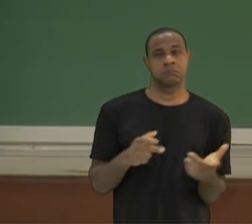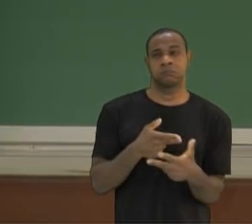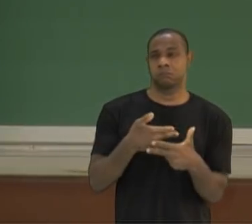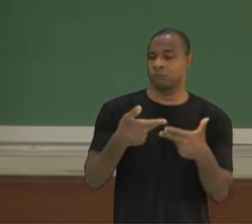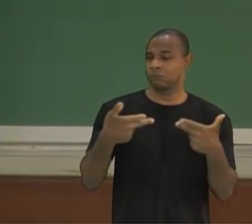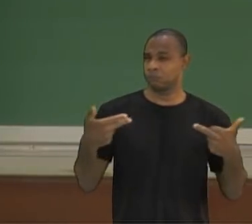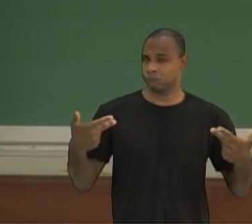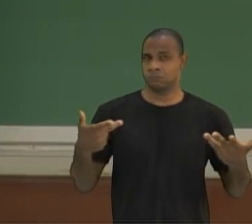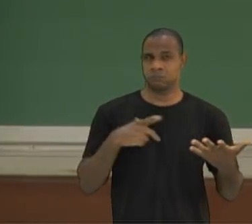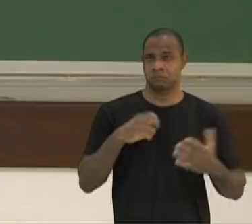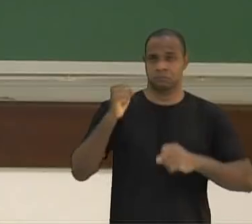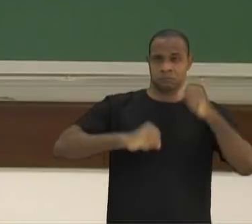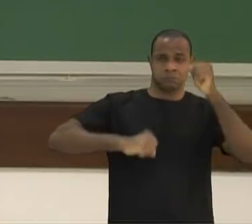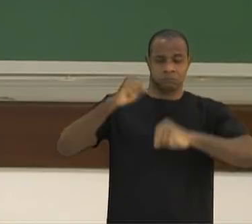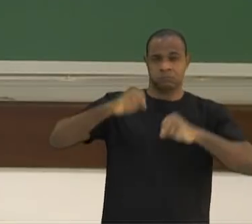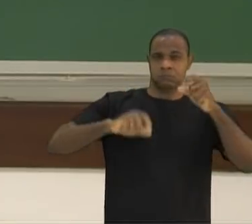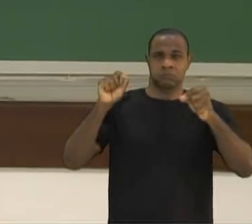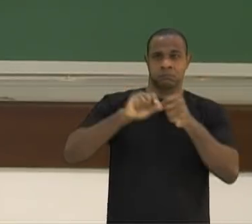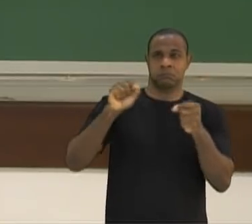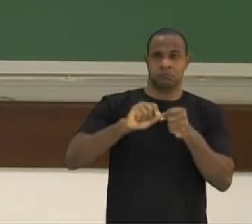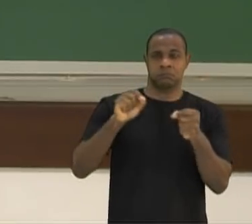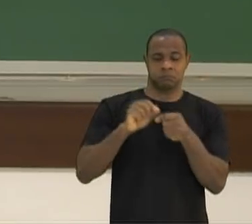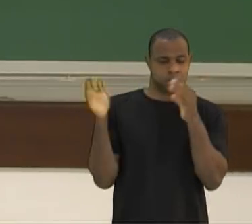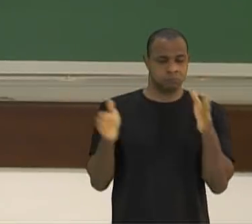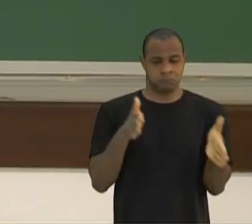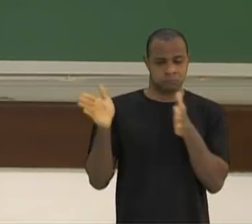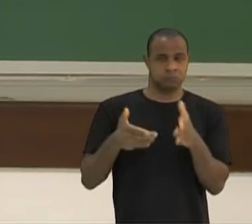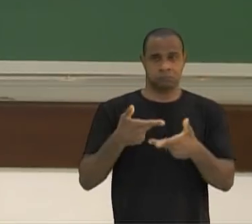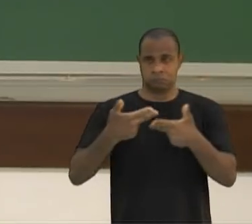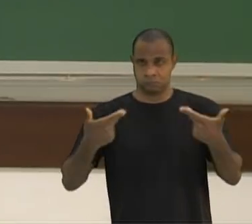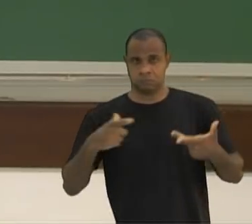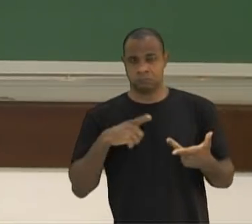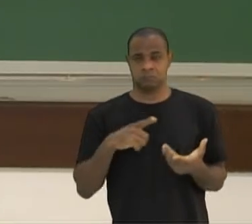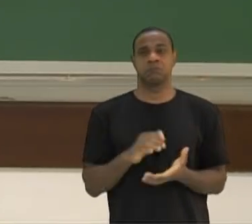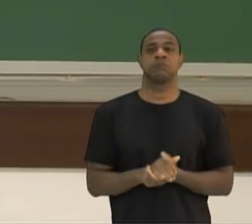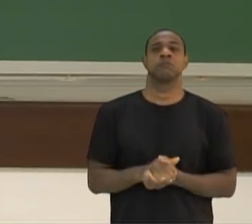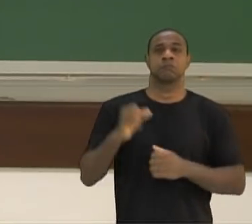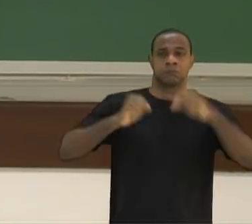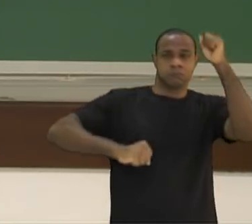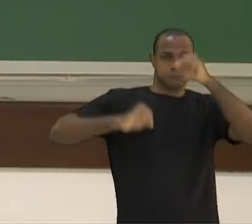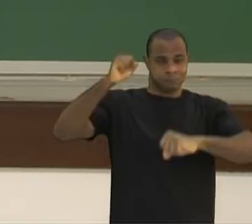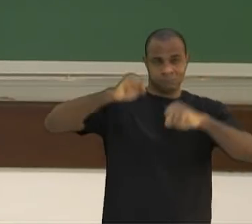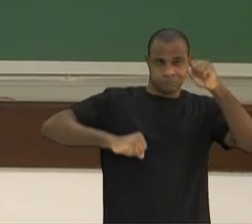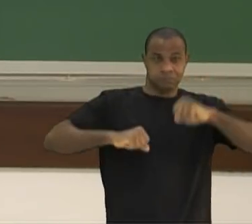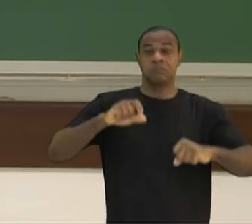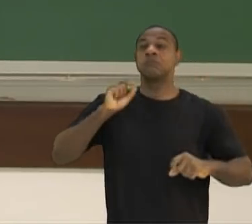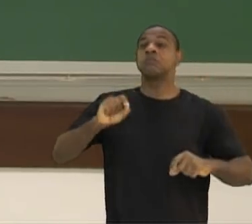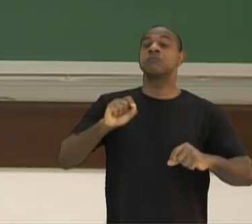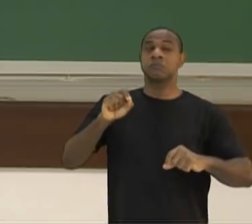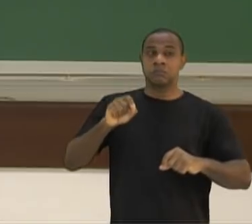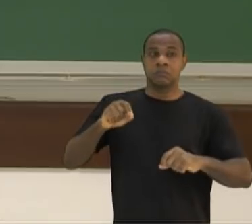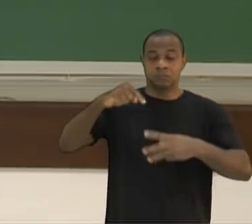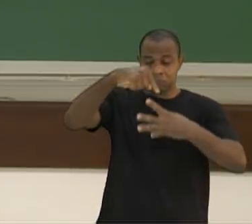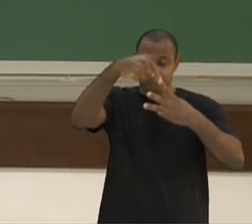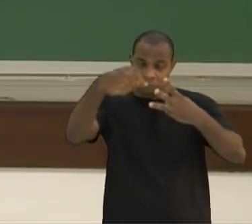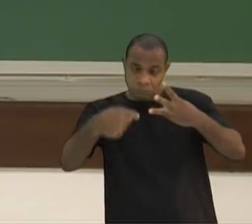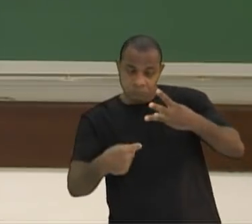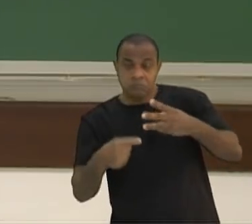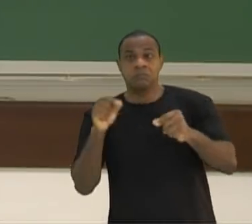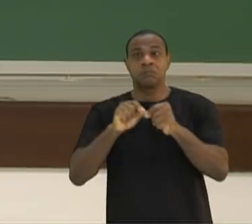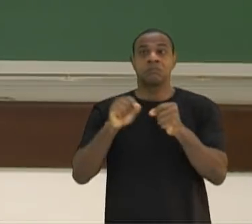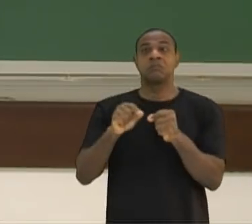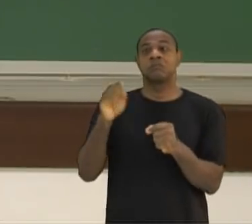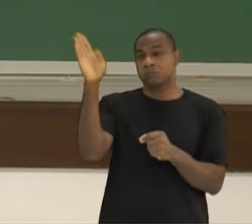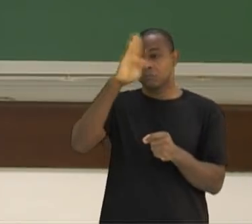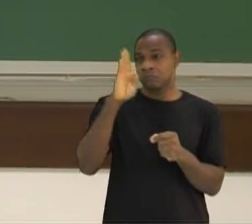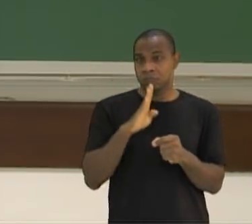itens produzidos nesses 3 grandes centros urbanos e industrializados. E foram eles que fizeram com que o Brasil